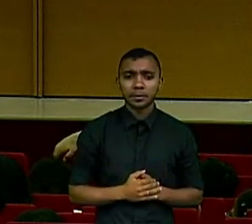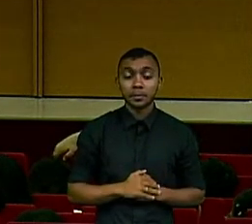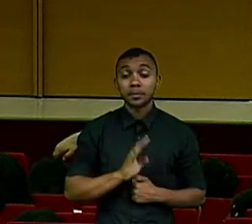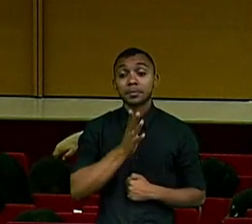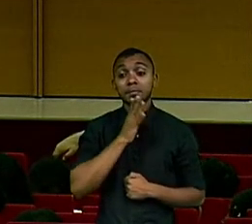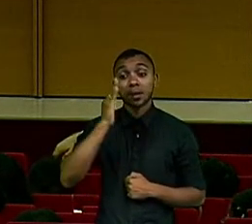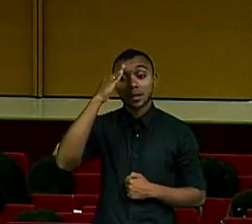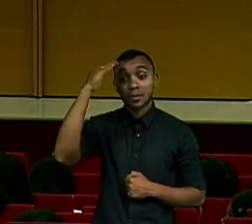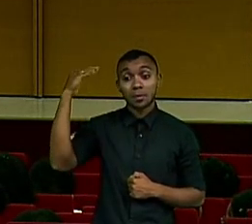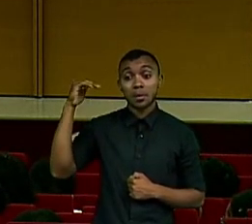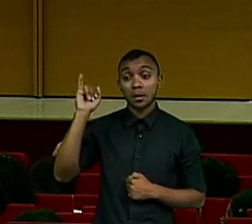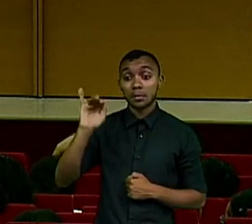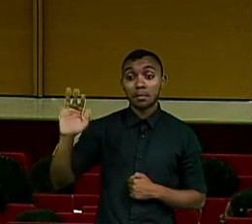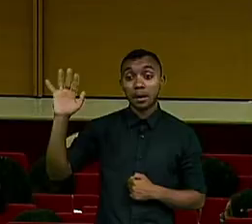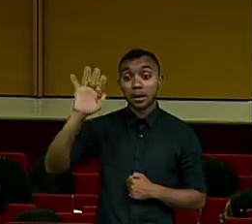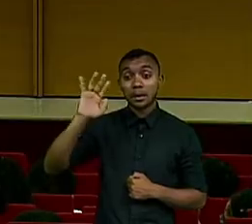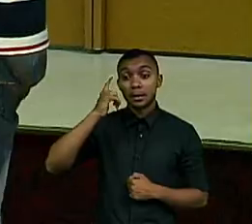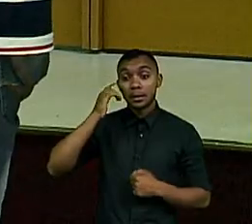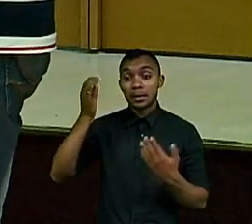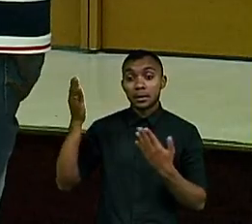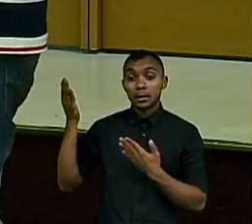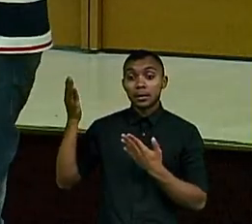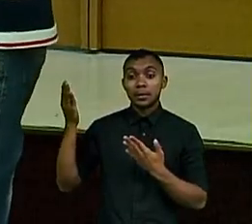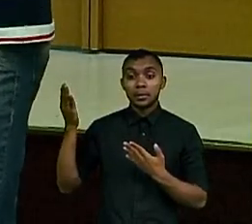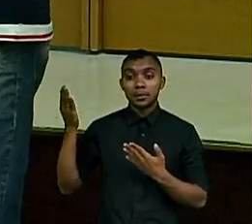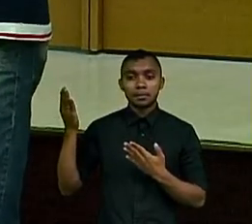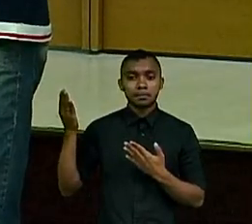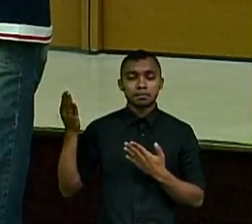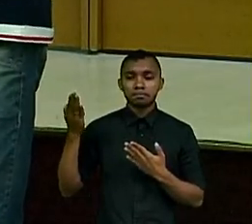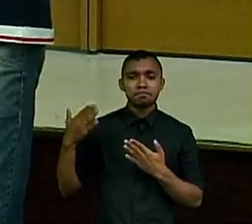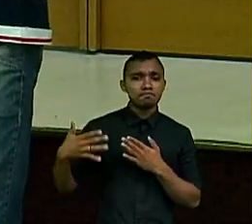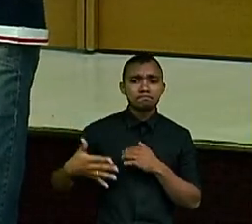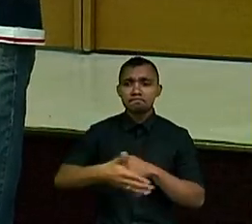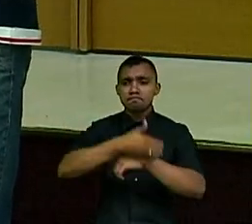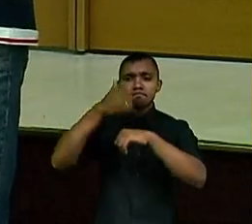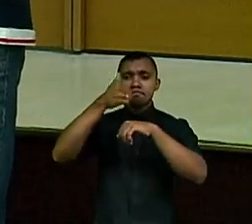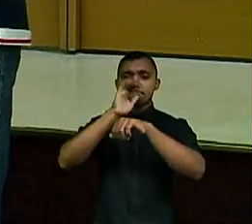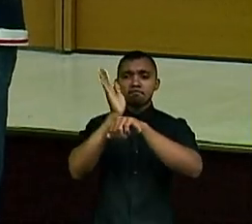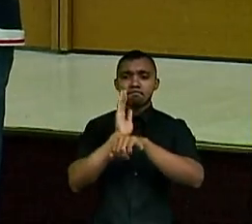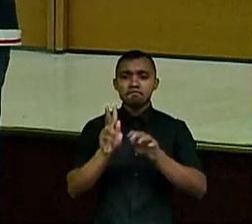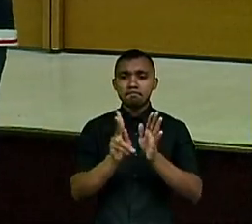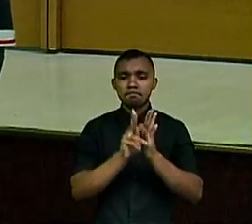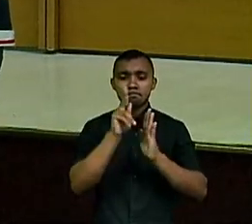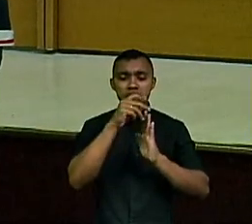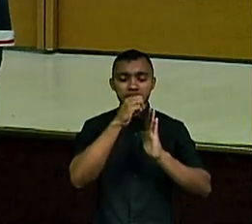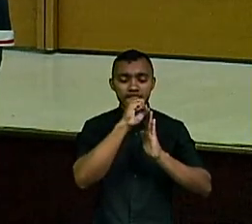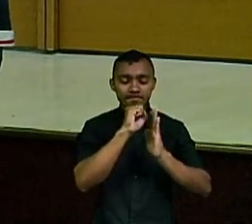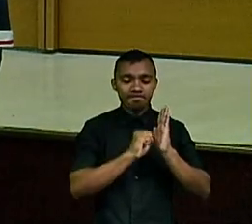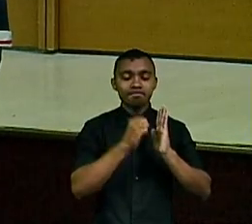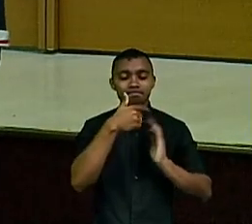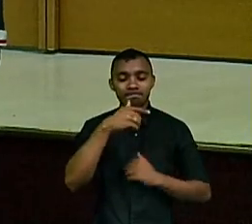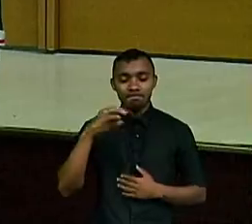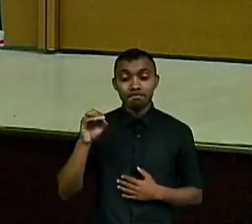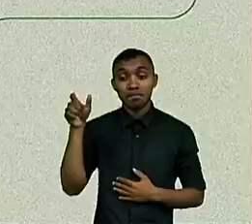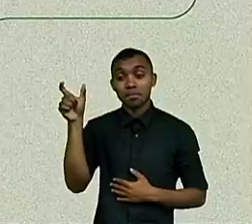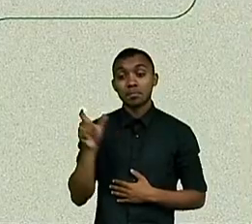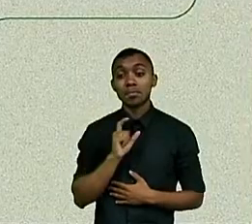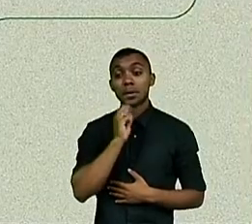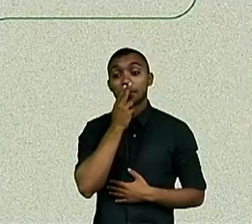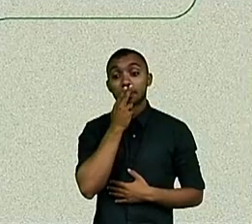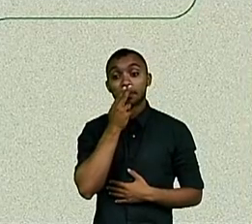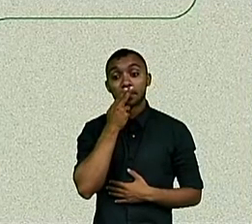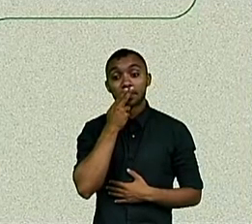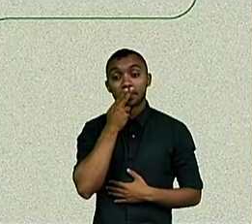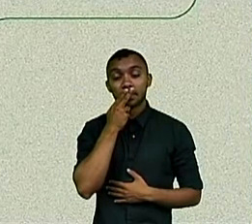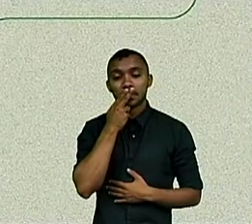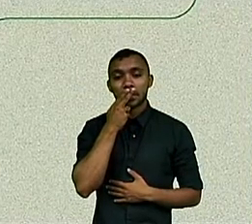vocês estão vendo aqui Talvez um dos maiores filmes do século 20 Tempos Modernos do Chaplin né esse